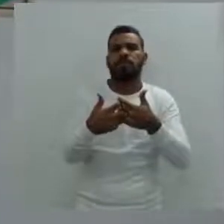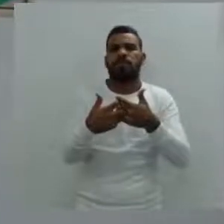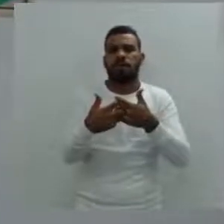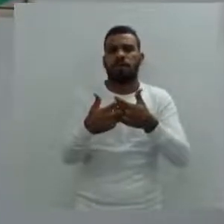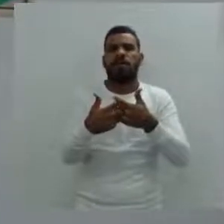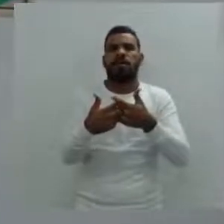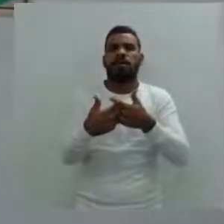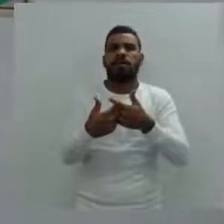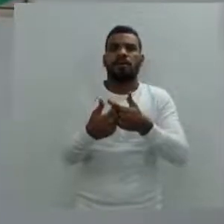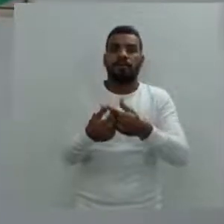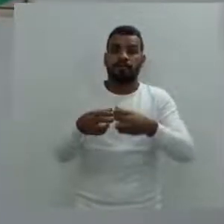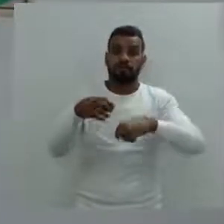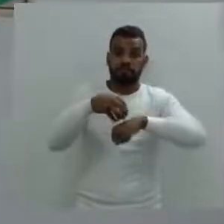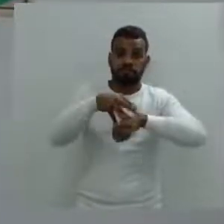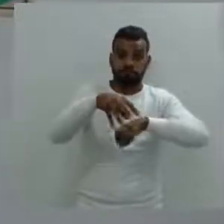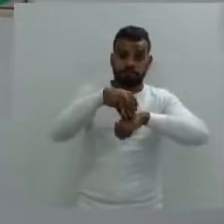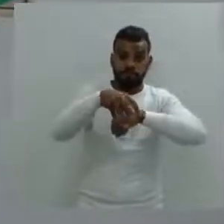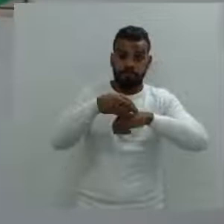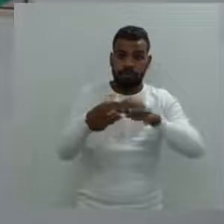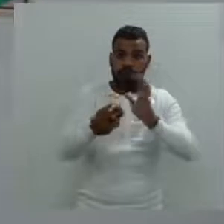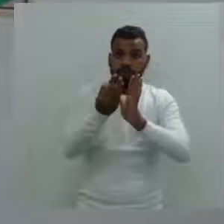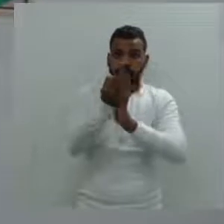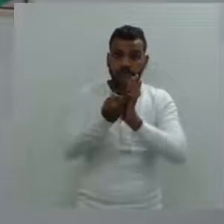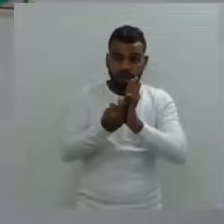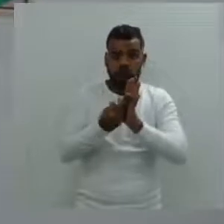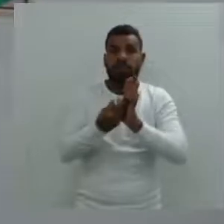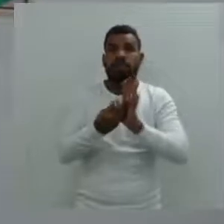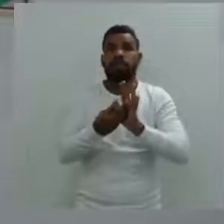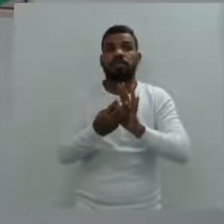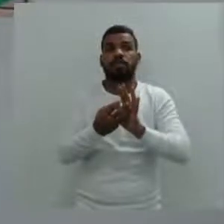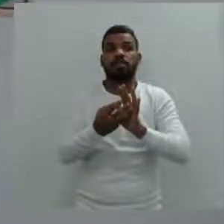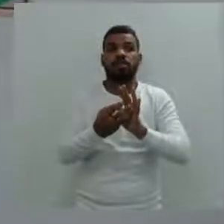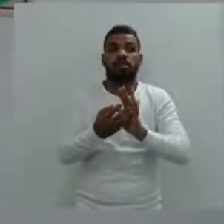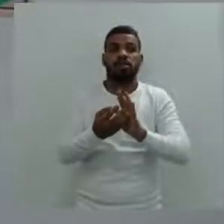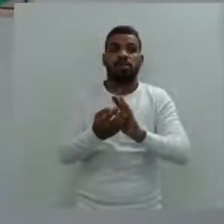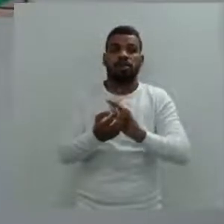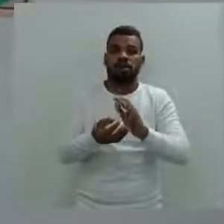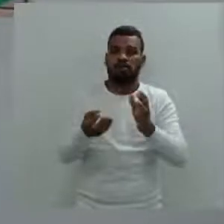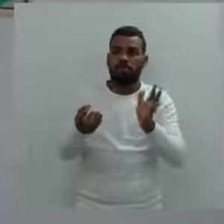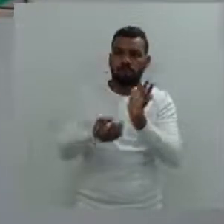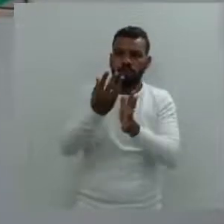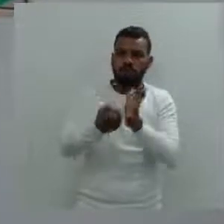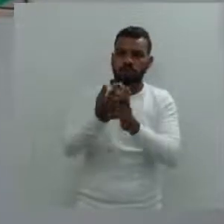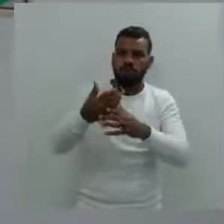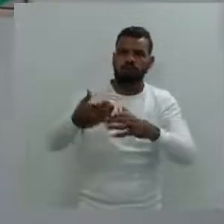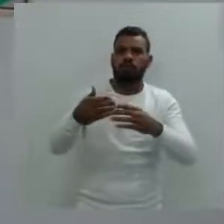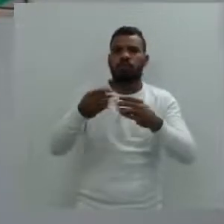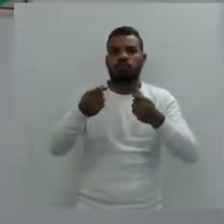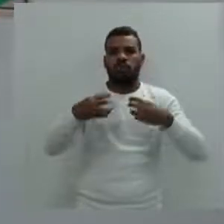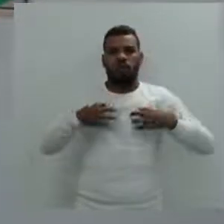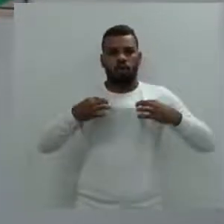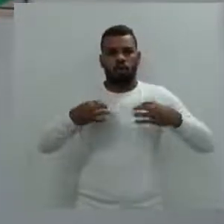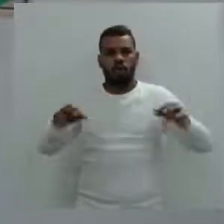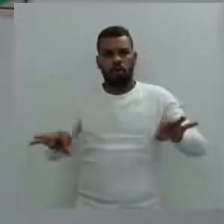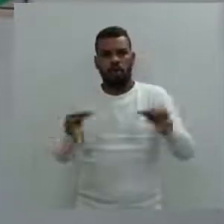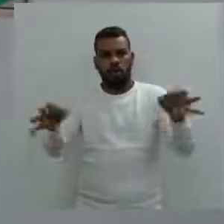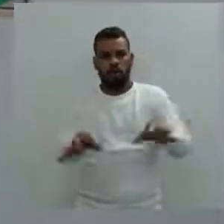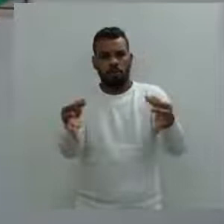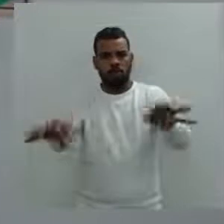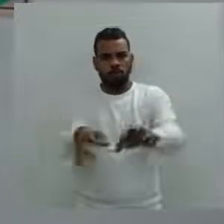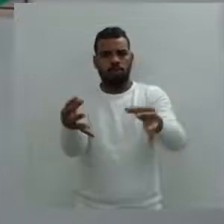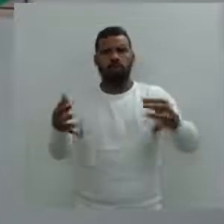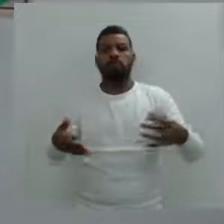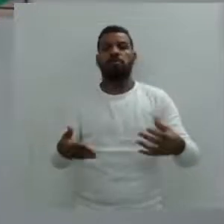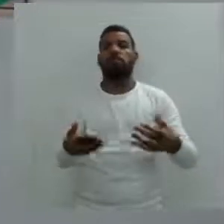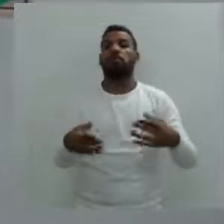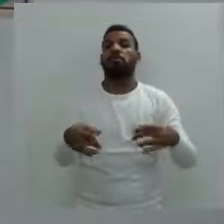vai começar a produção têxtil, que é aquela produção, né, de roupa, de grandes tecidos.